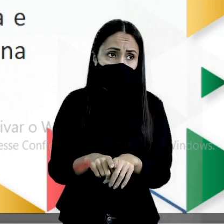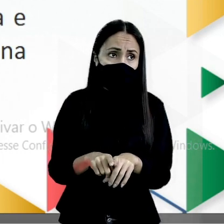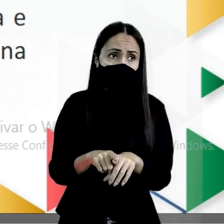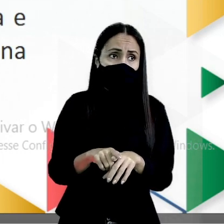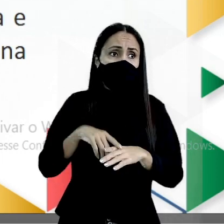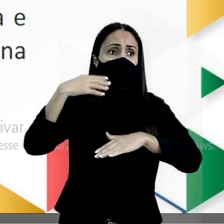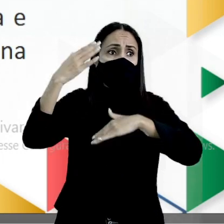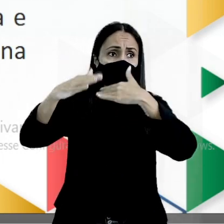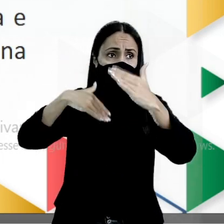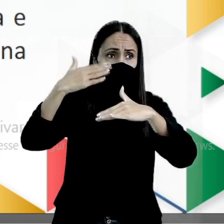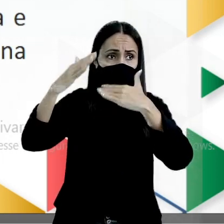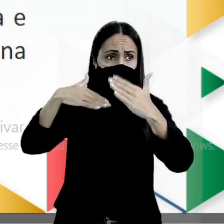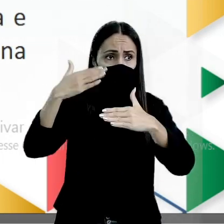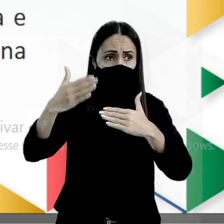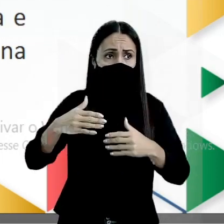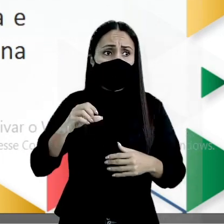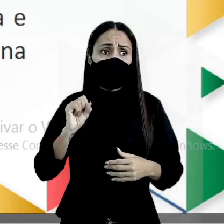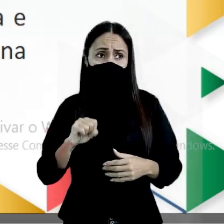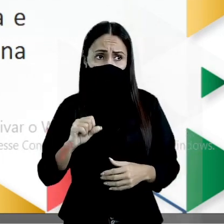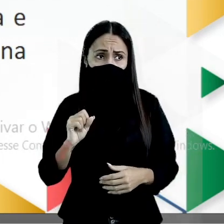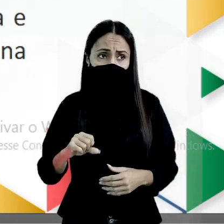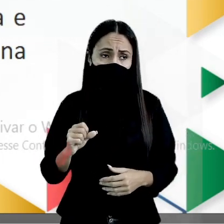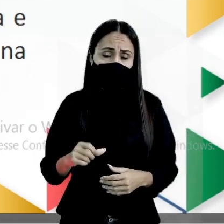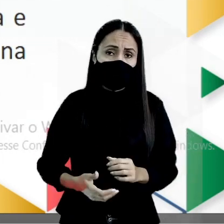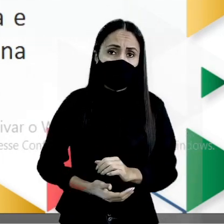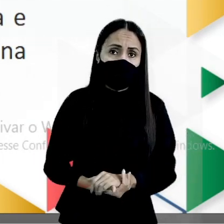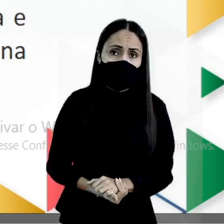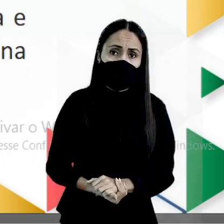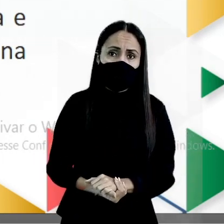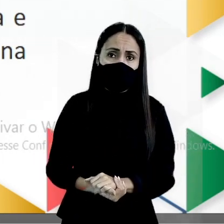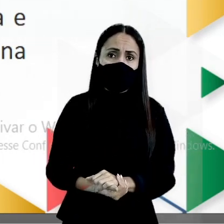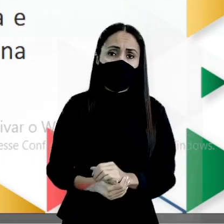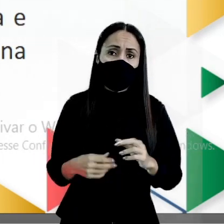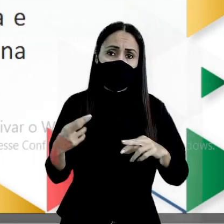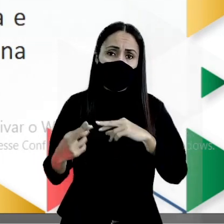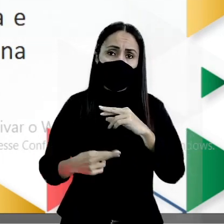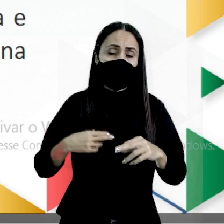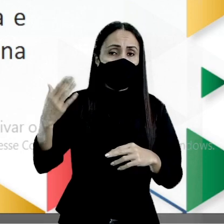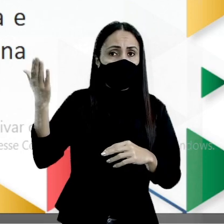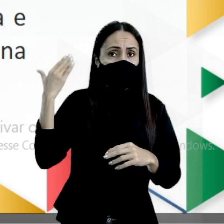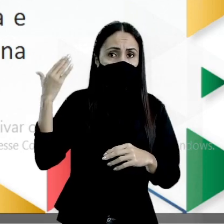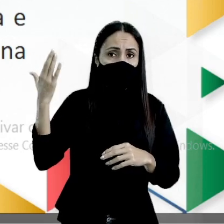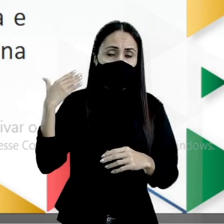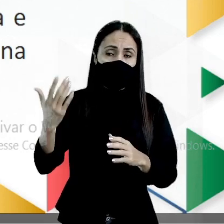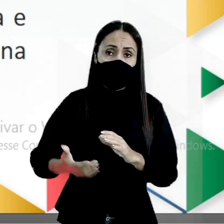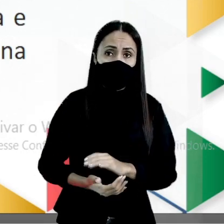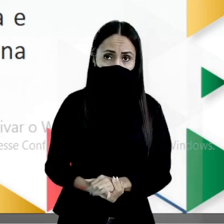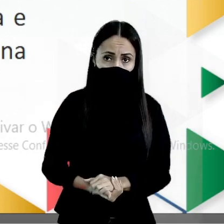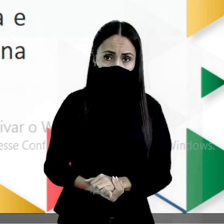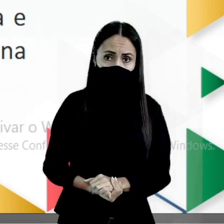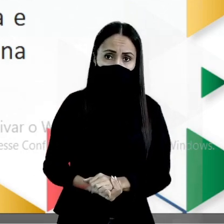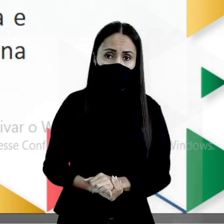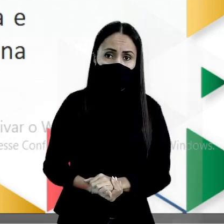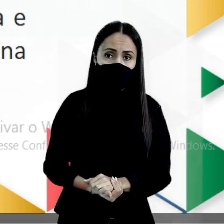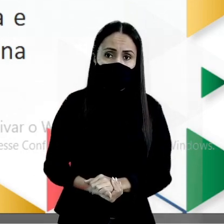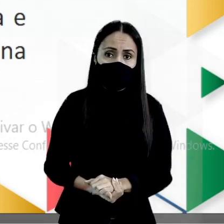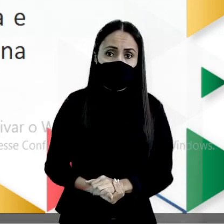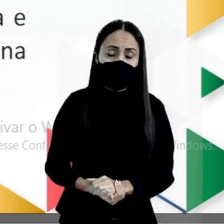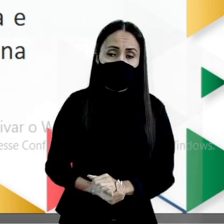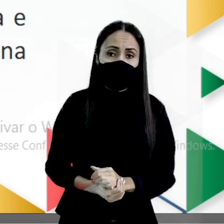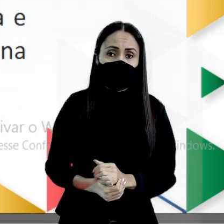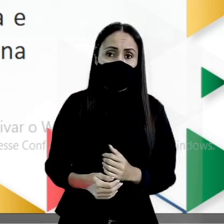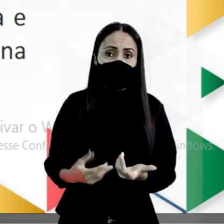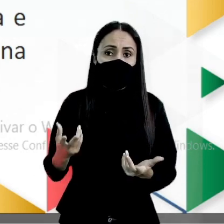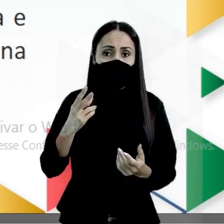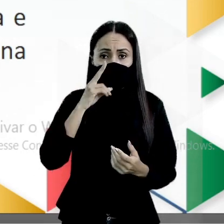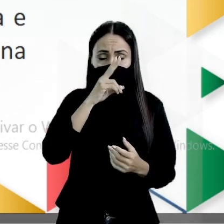desenvolveu bastante graças à abolição dos antigos direitos feudais. A força do puritanismo,